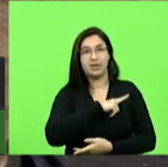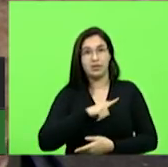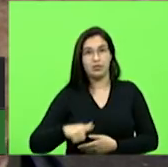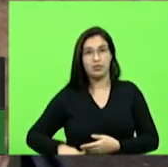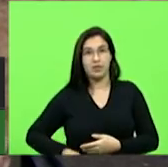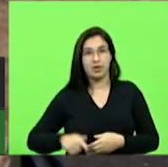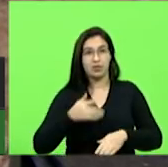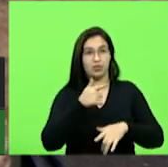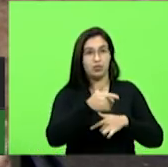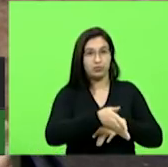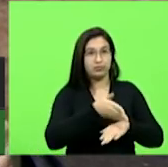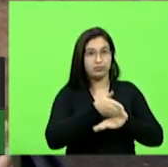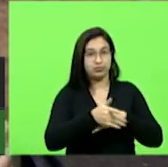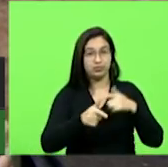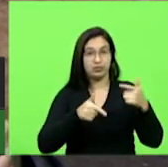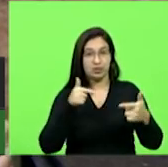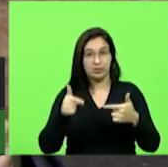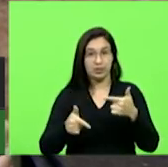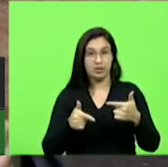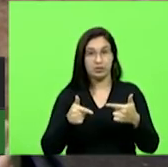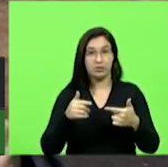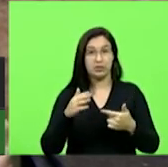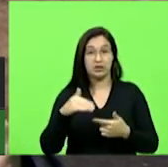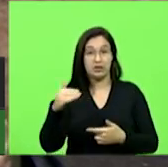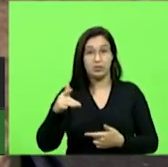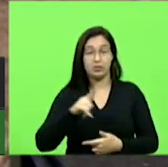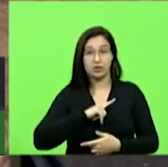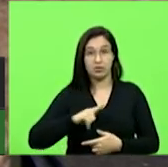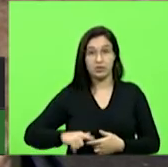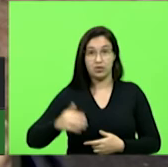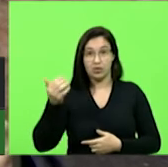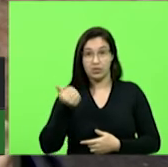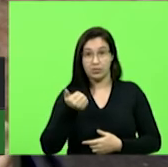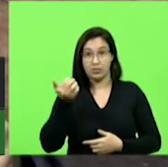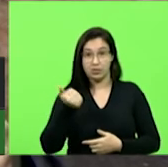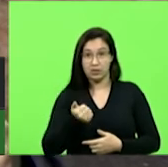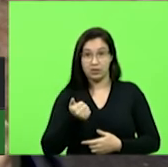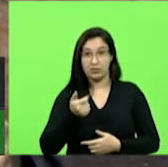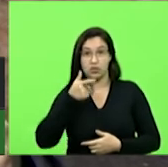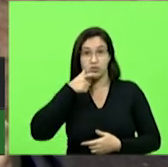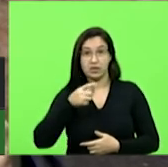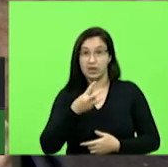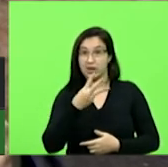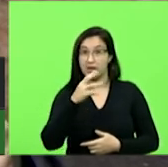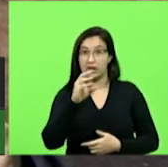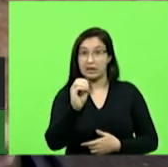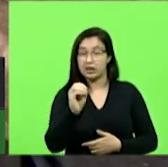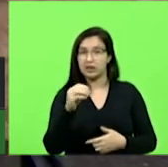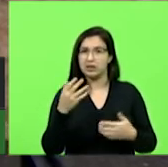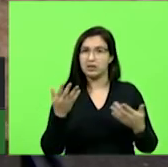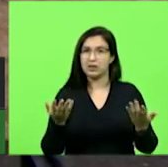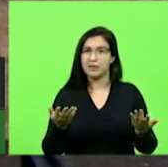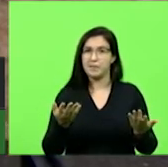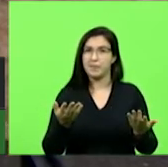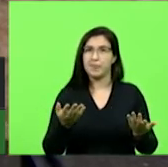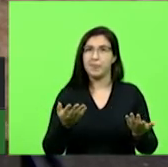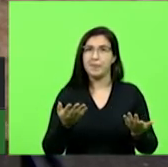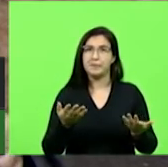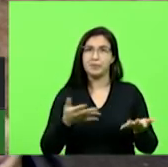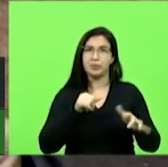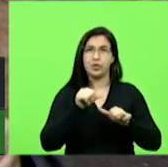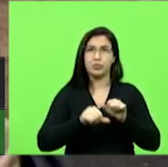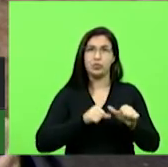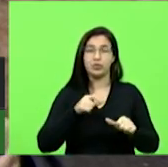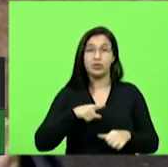R$14 mil, e quando ele se aposenta, ele passa a ganhar 30. Ele passava a ganhar 30. Obviamente, de 2017 para cá isso mudou, mas nós ainda temos